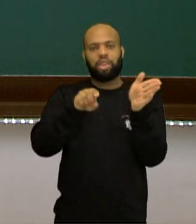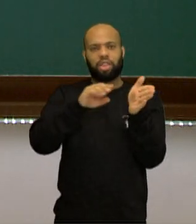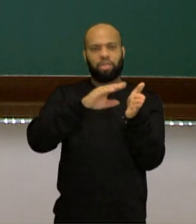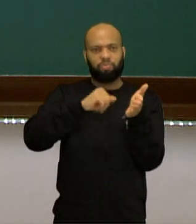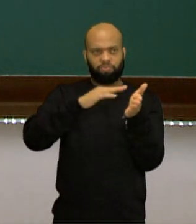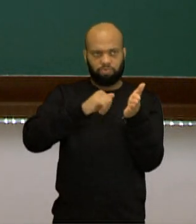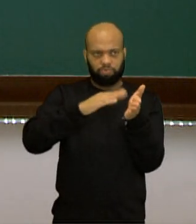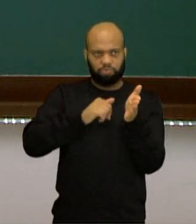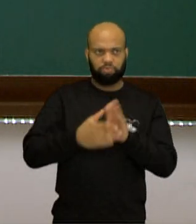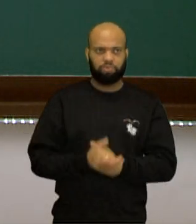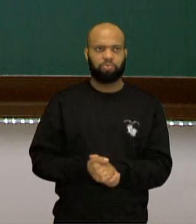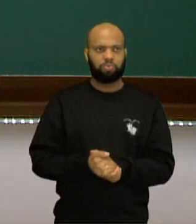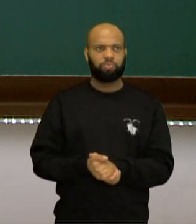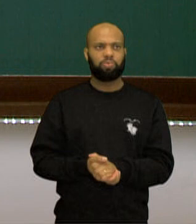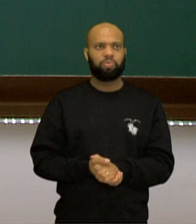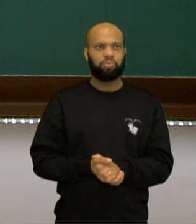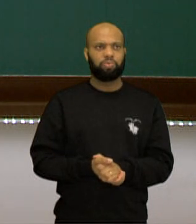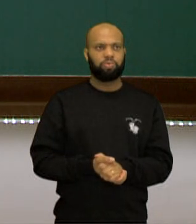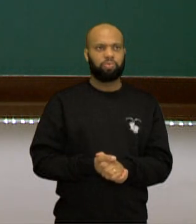também.